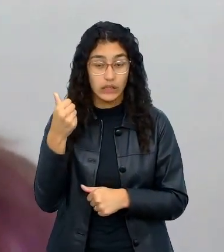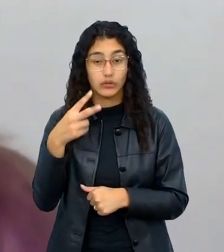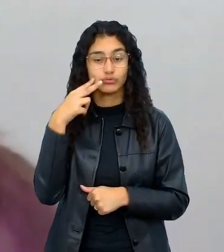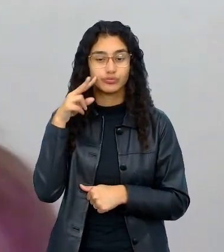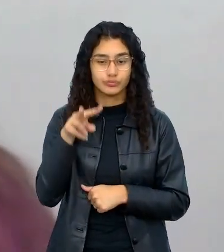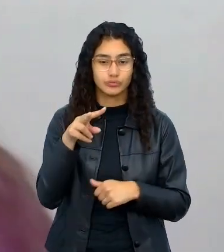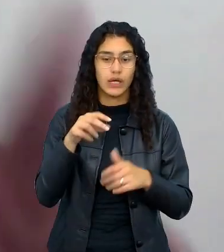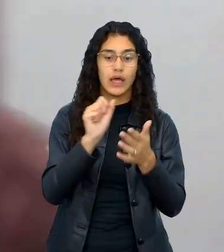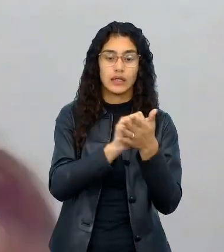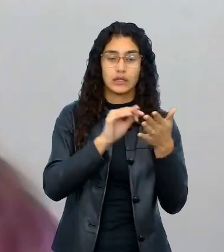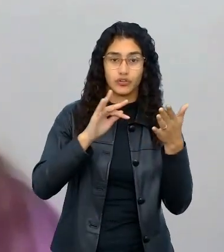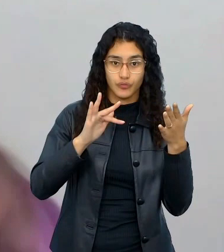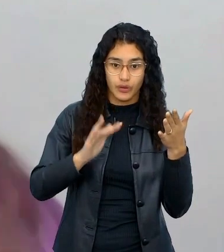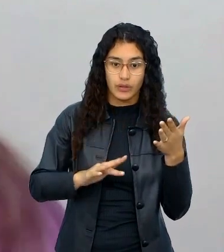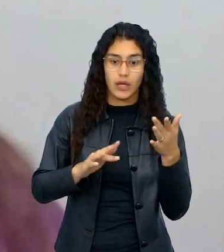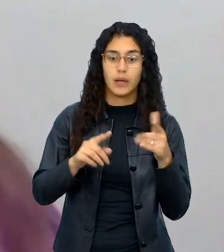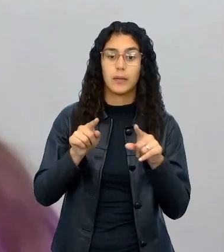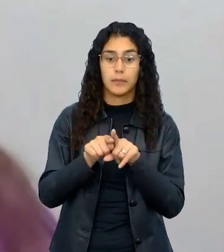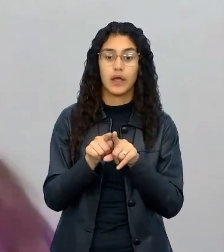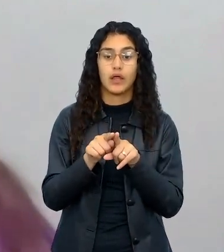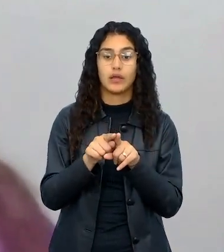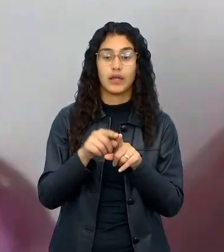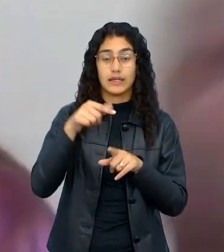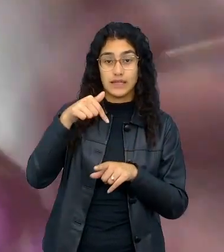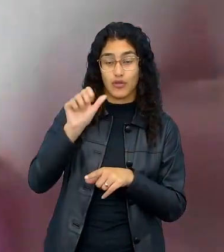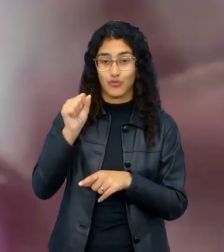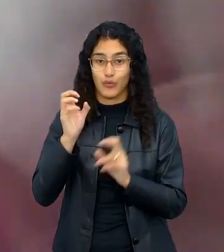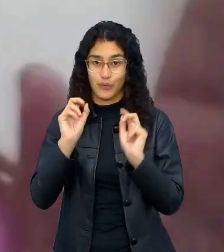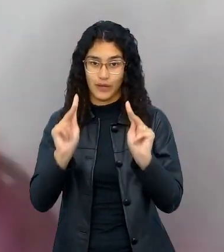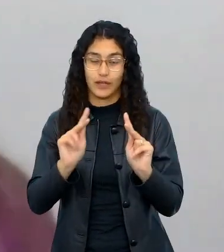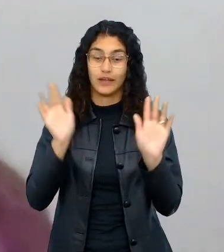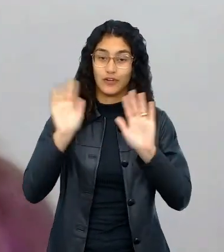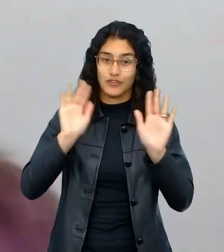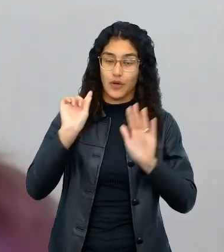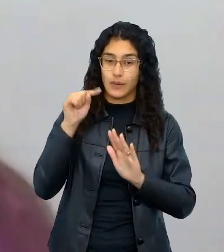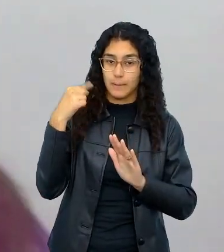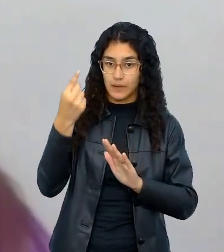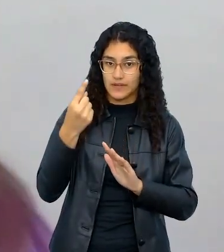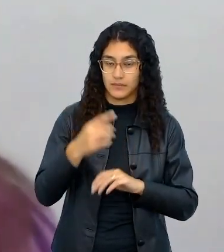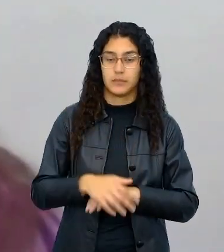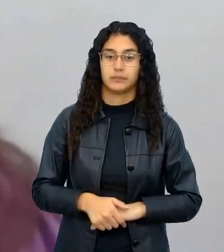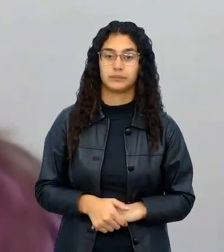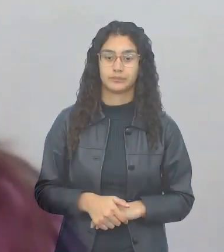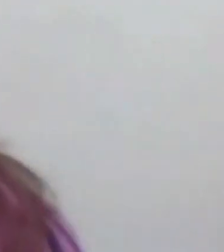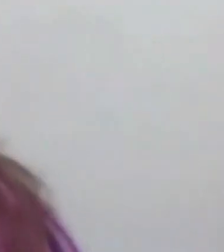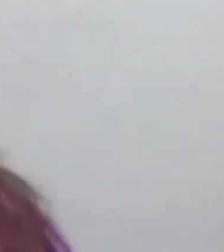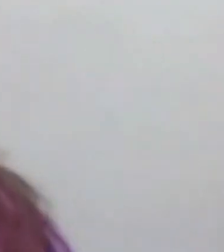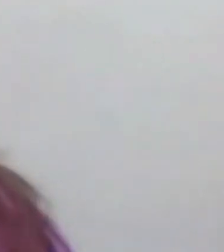olhar essas atividades, principalmente a aula 7 e 8, tá bom? Tchau, gente. Até a próxima.